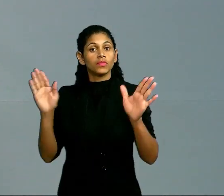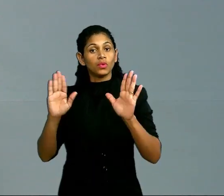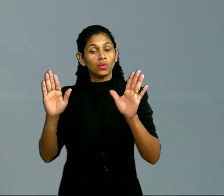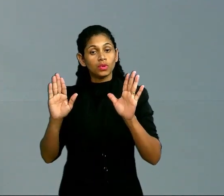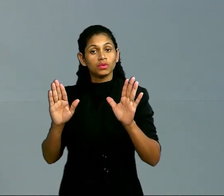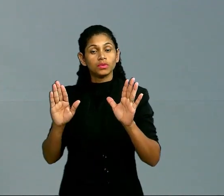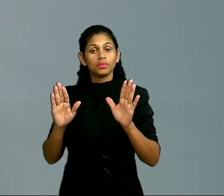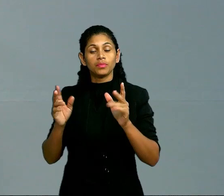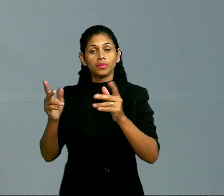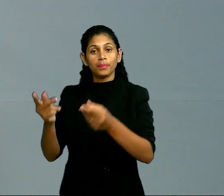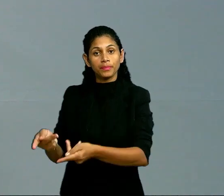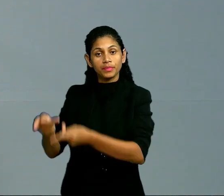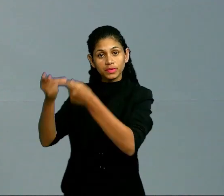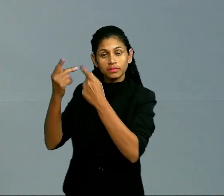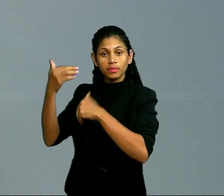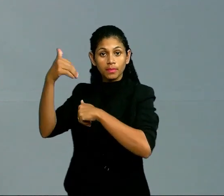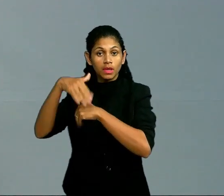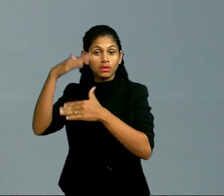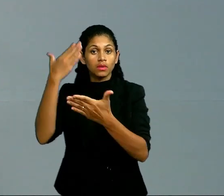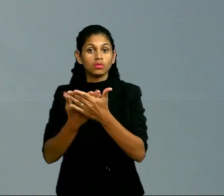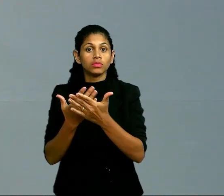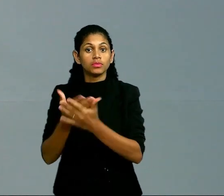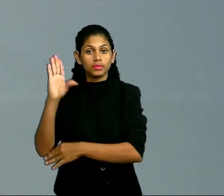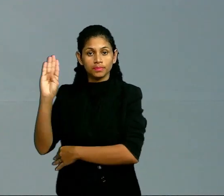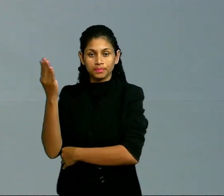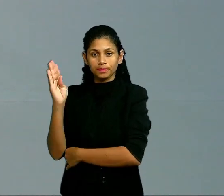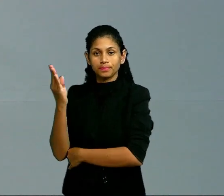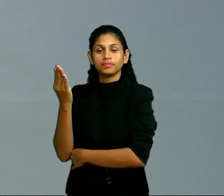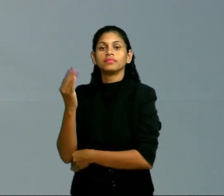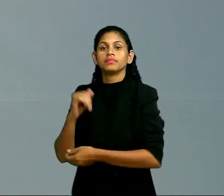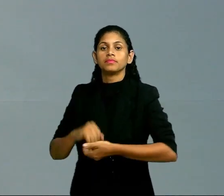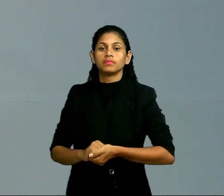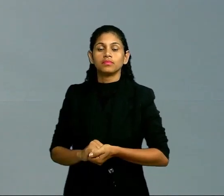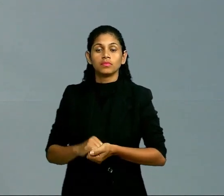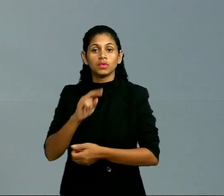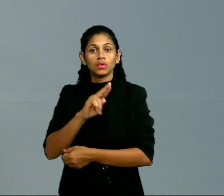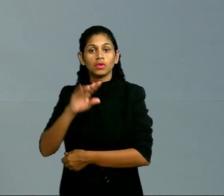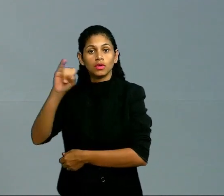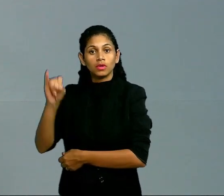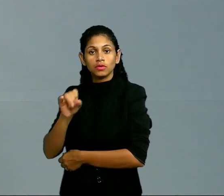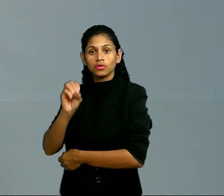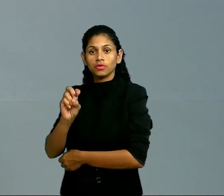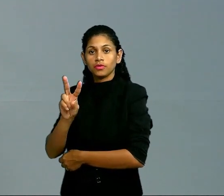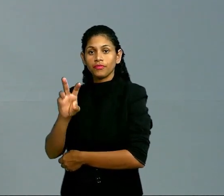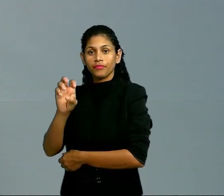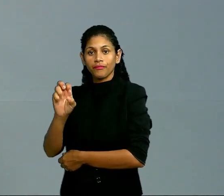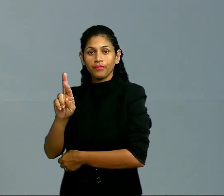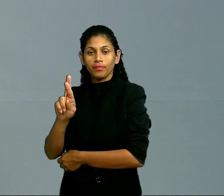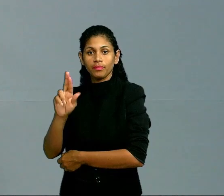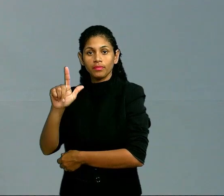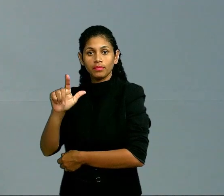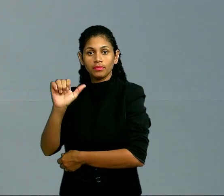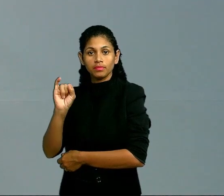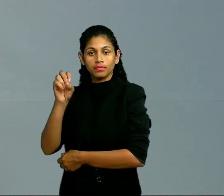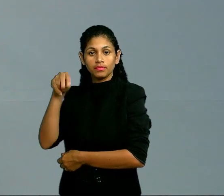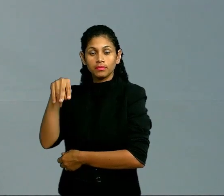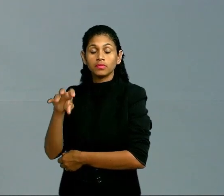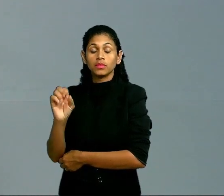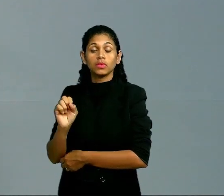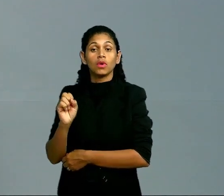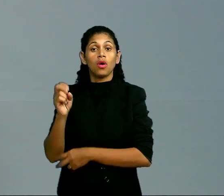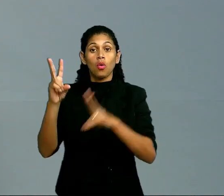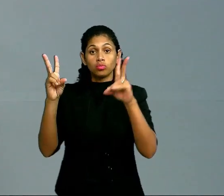Olá, pessoal! Sejam muito bem-vindos para mais uma aula de Biologia. Meu nome é Joverlane e o tema da nossa aula de hoje vai ser